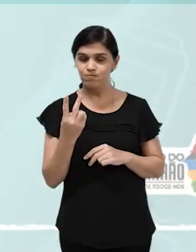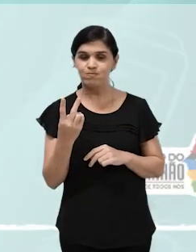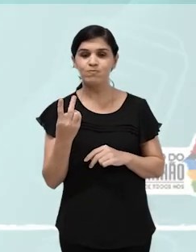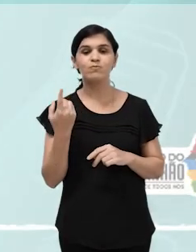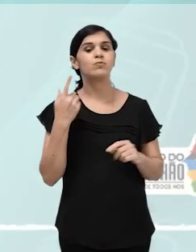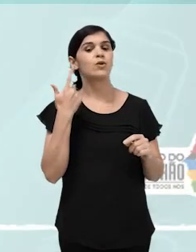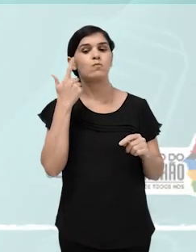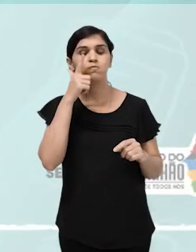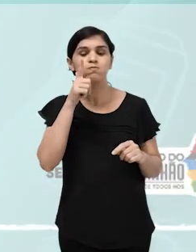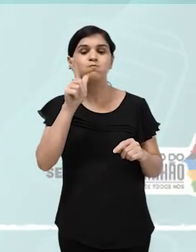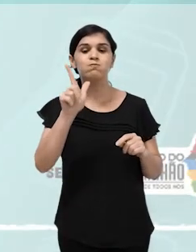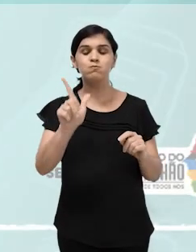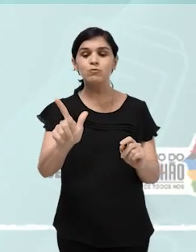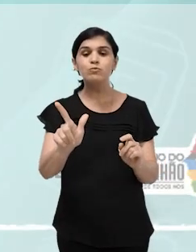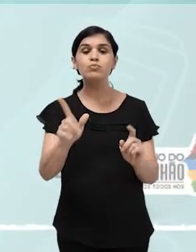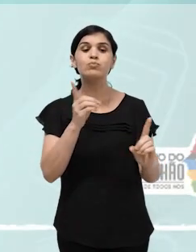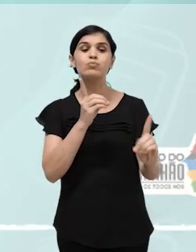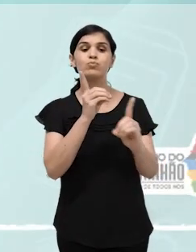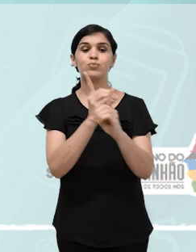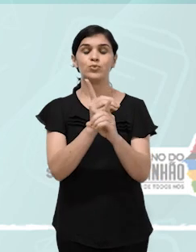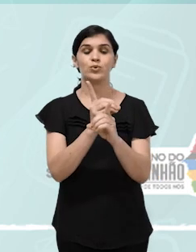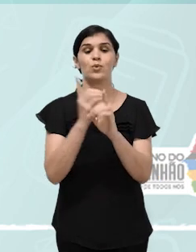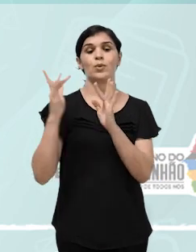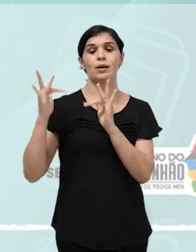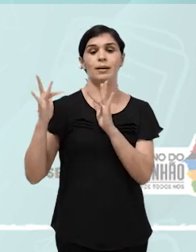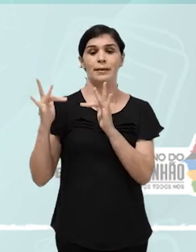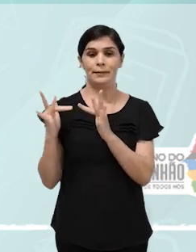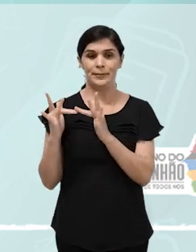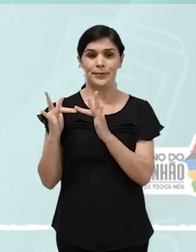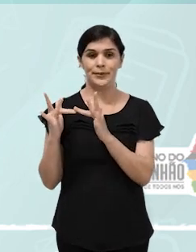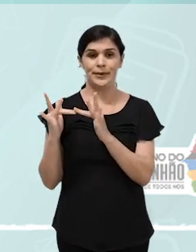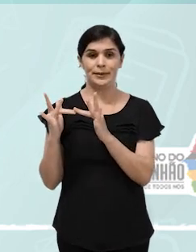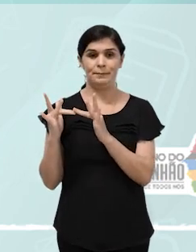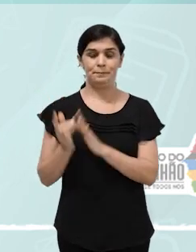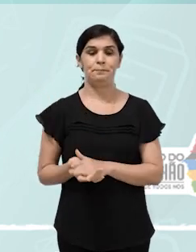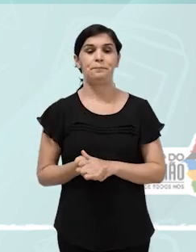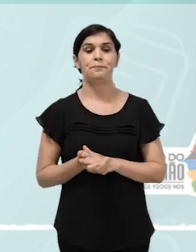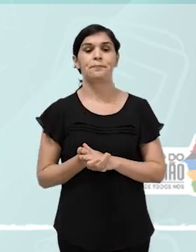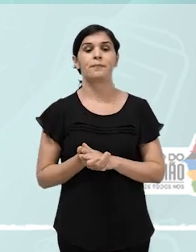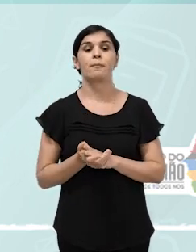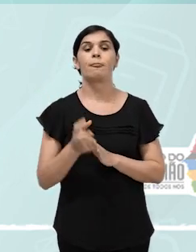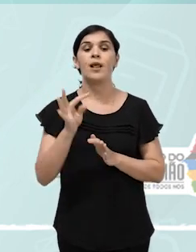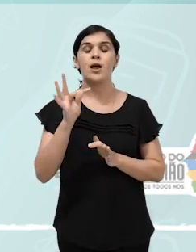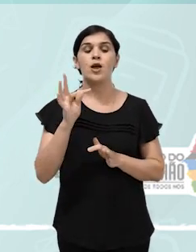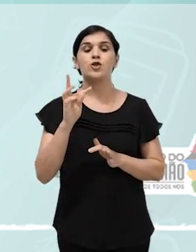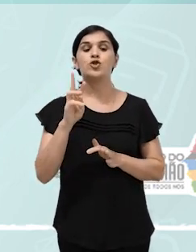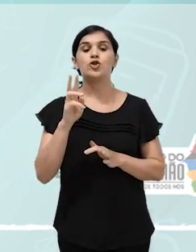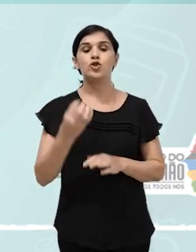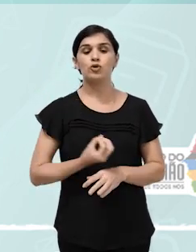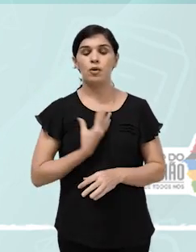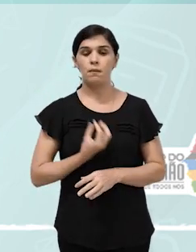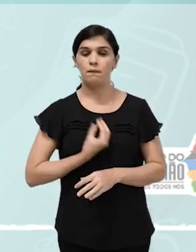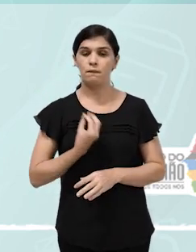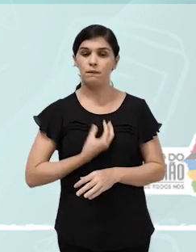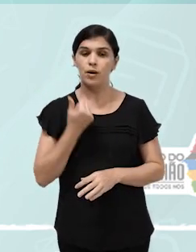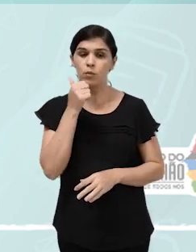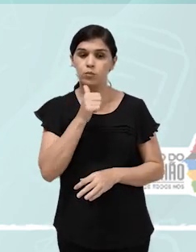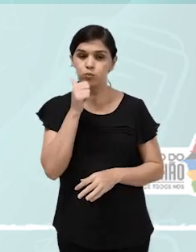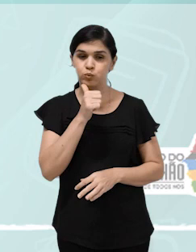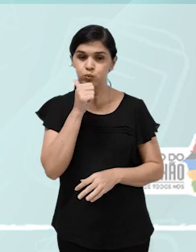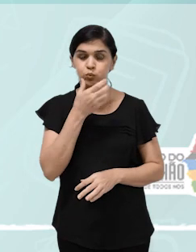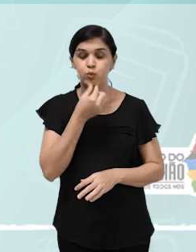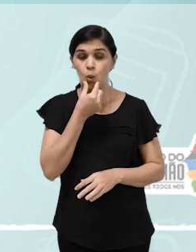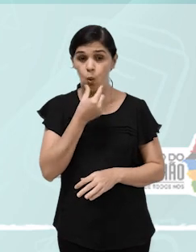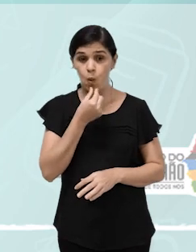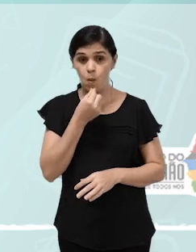letras, né? As questões. O trovador expressa um amor à mulher amada, encarando-a como um